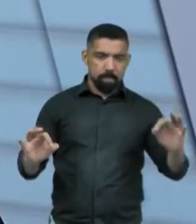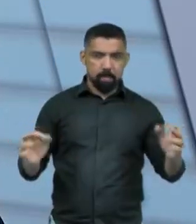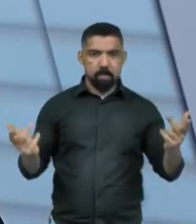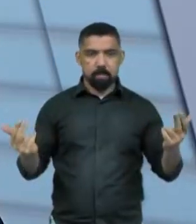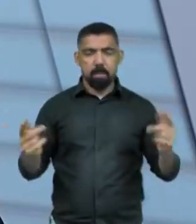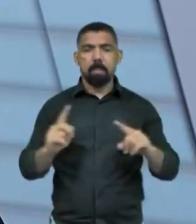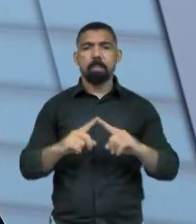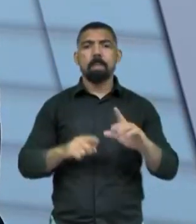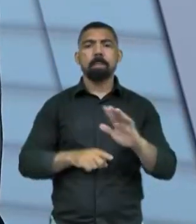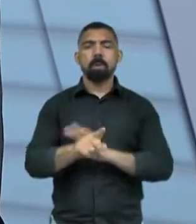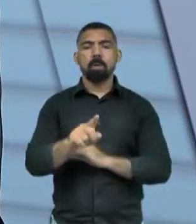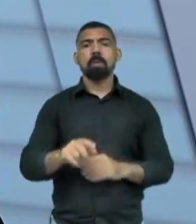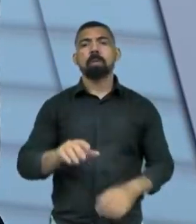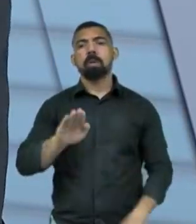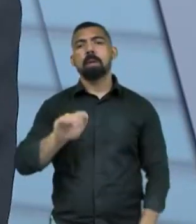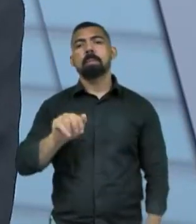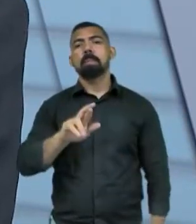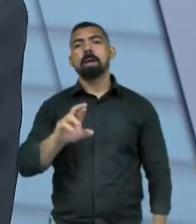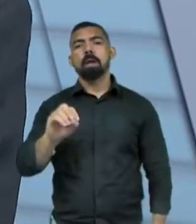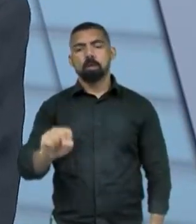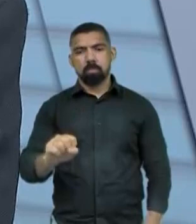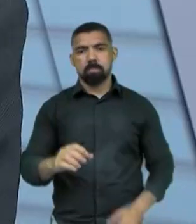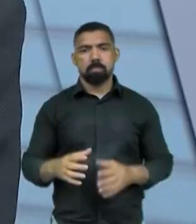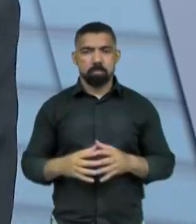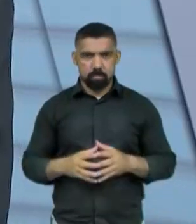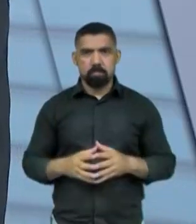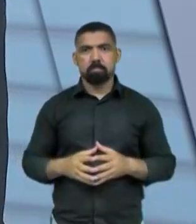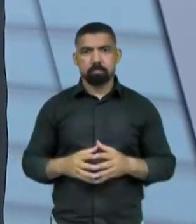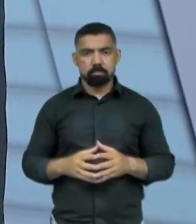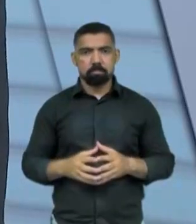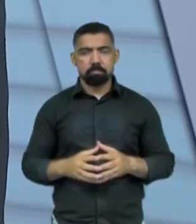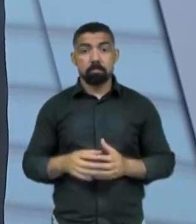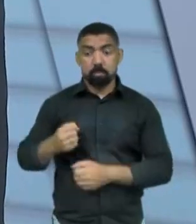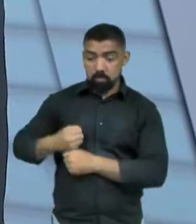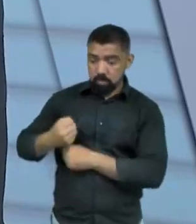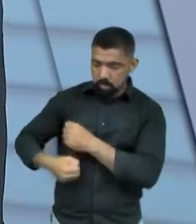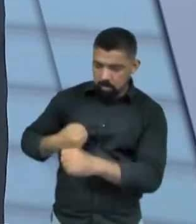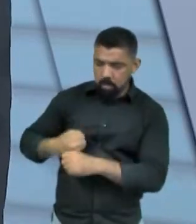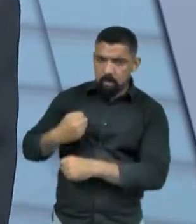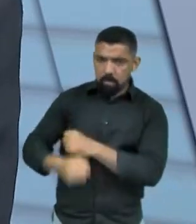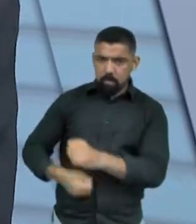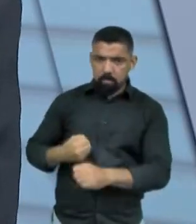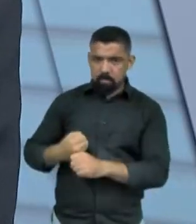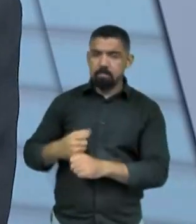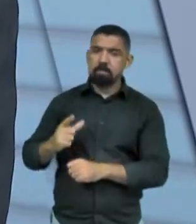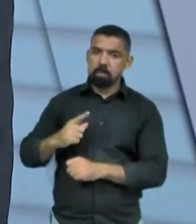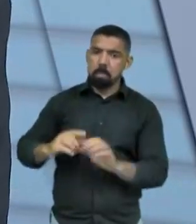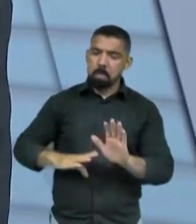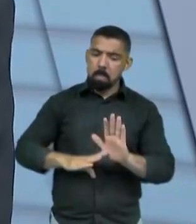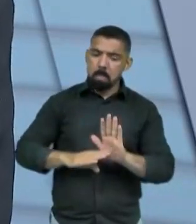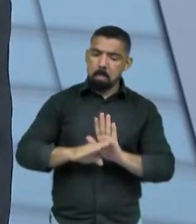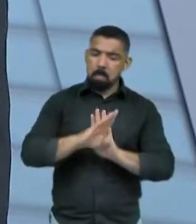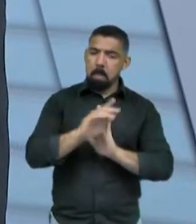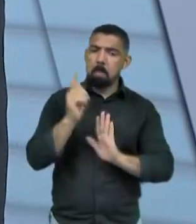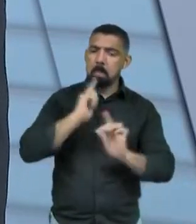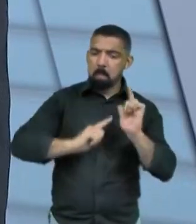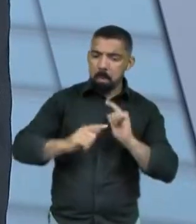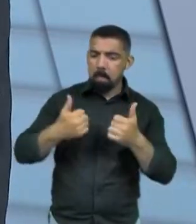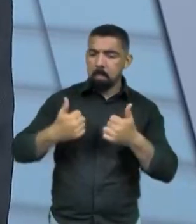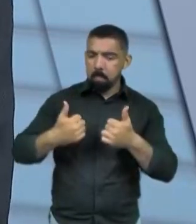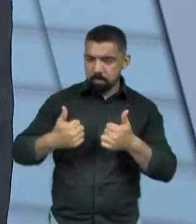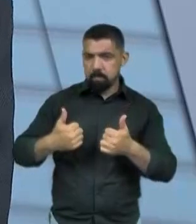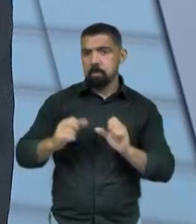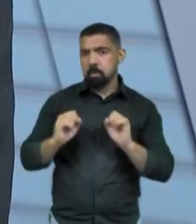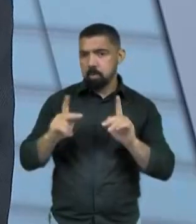Paulo, nos últimos anos, apesar dos avanços, nos últimos anos, apesar dos acertos, porque nos últimos